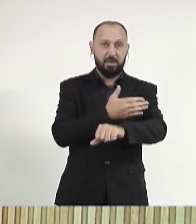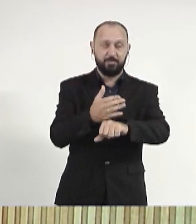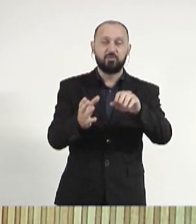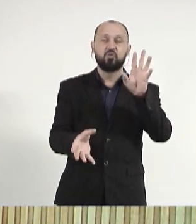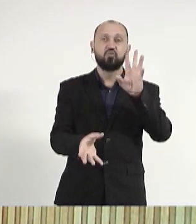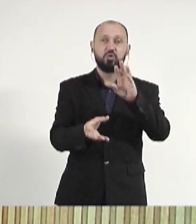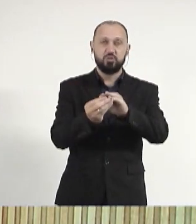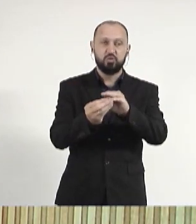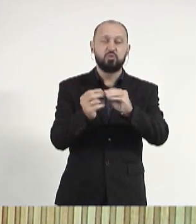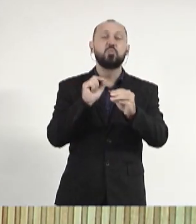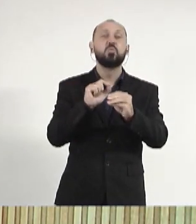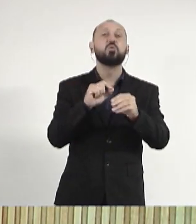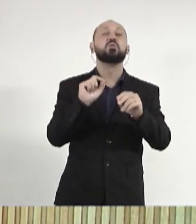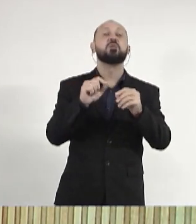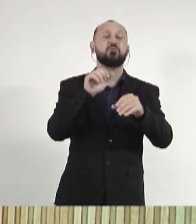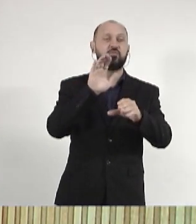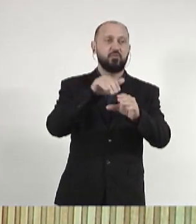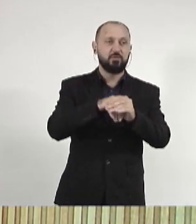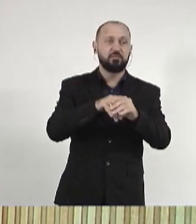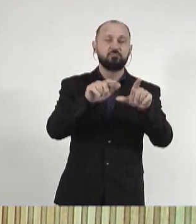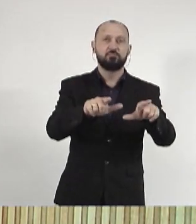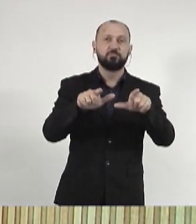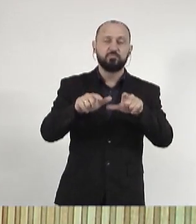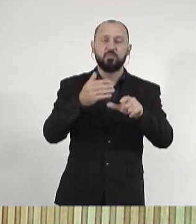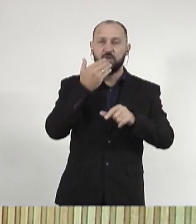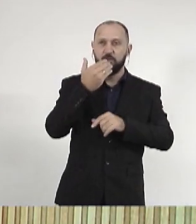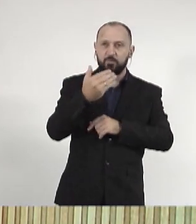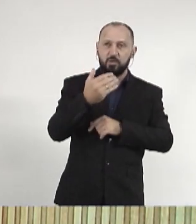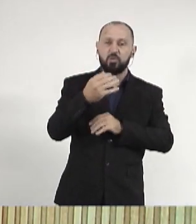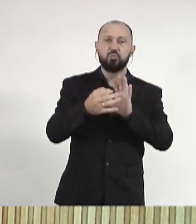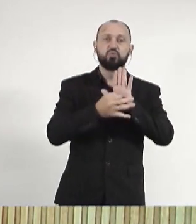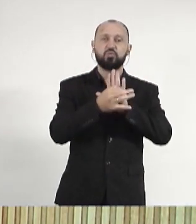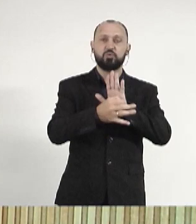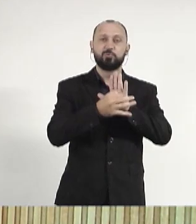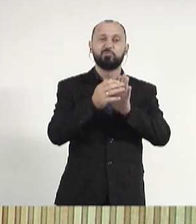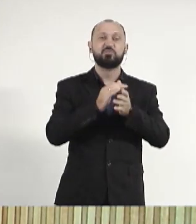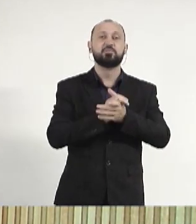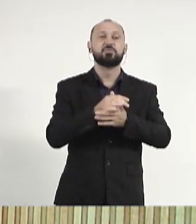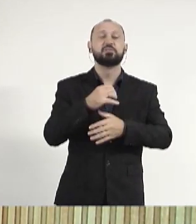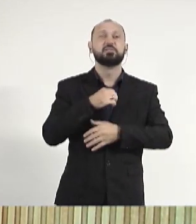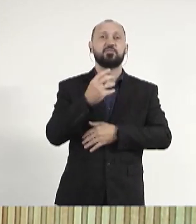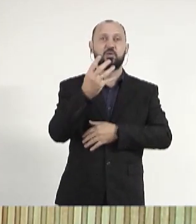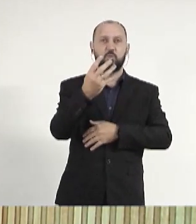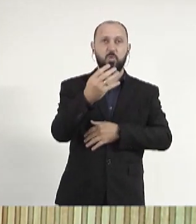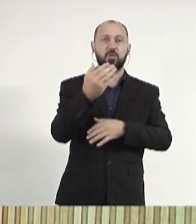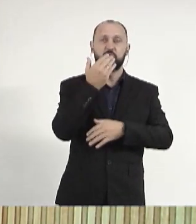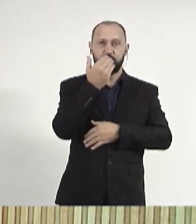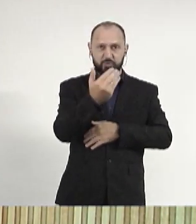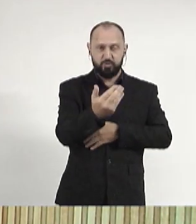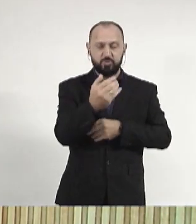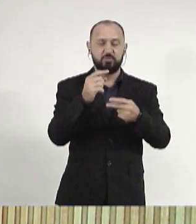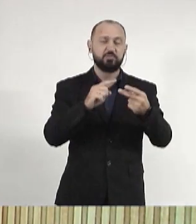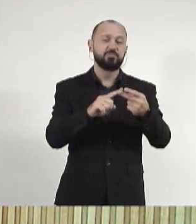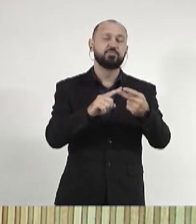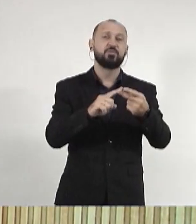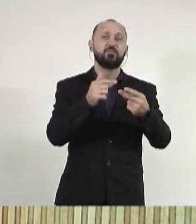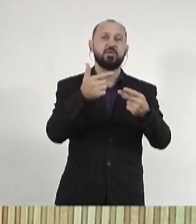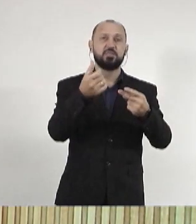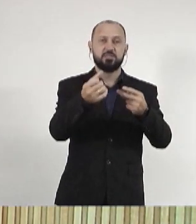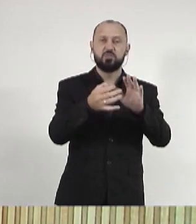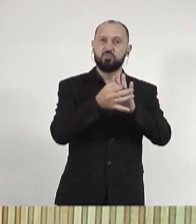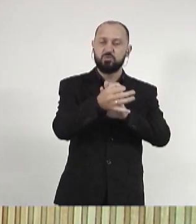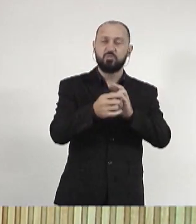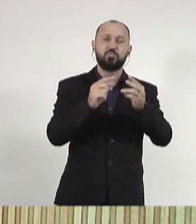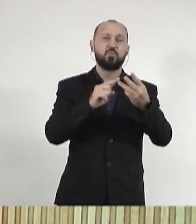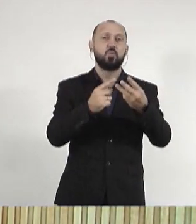foi votado hoje pelos parlamentares, moções, requerimentos e indicações. Tivemos 4 requerimentos, 26